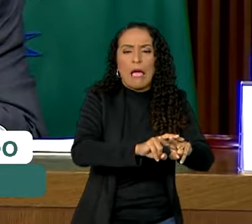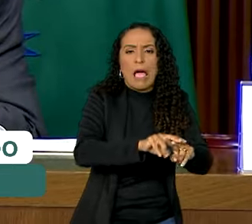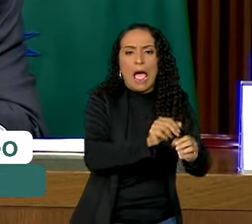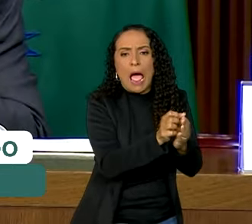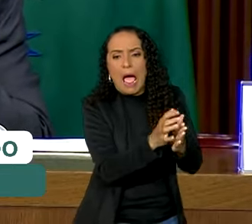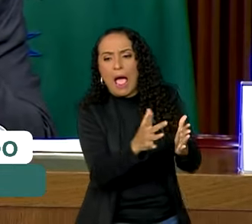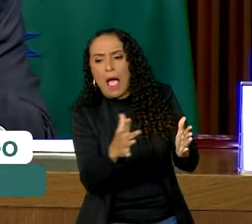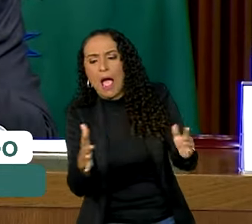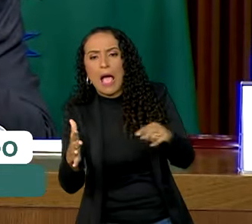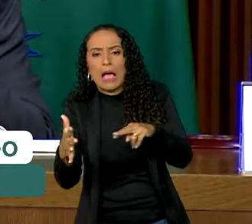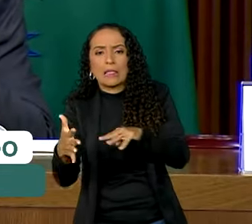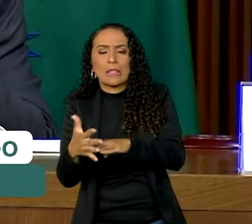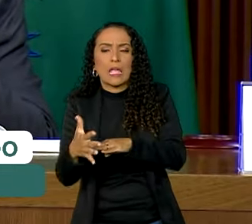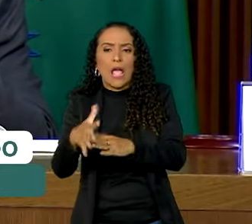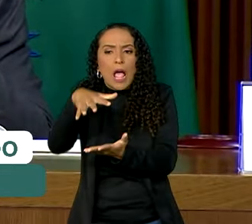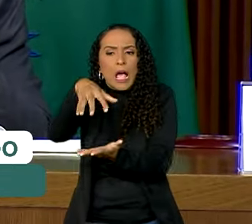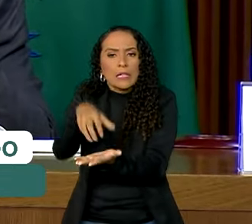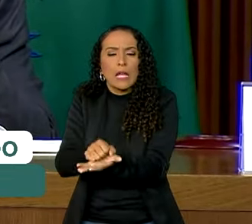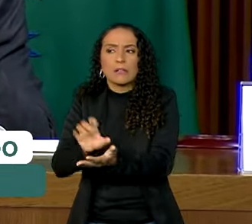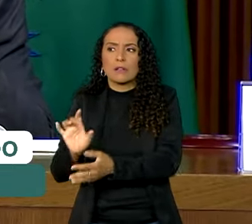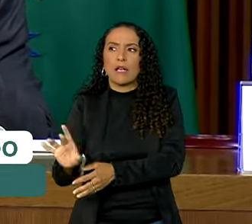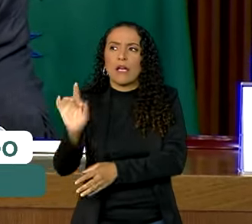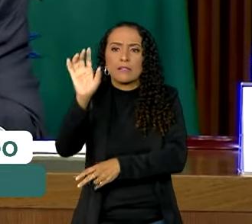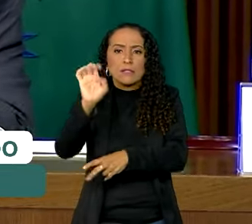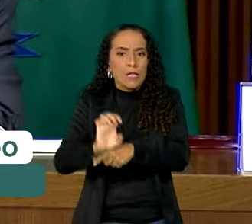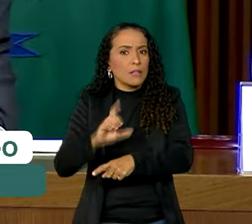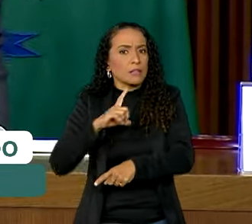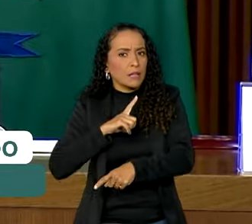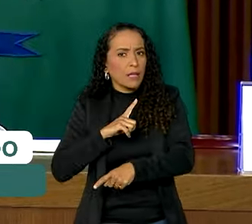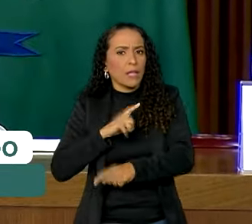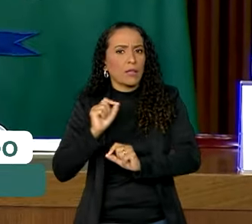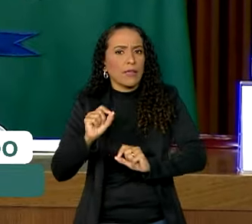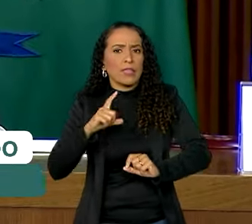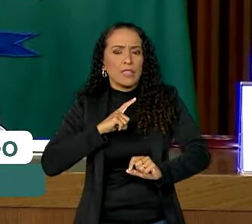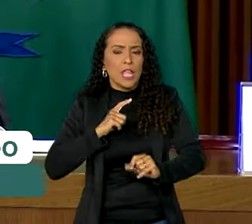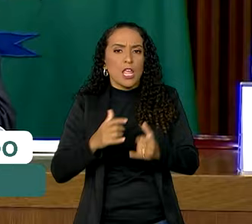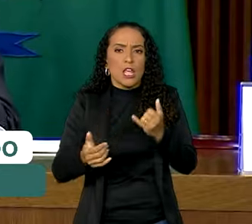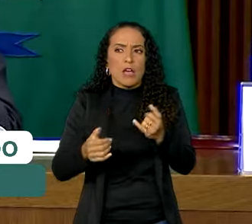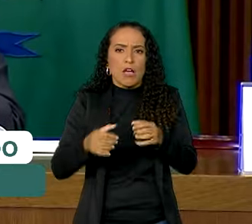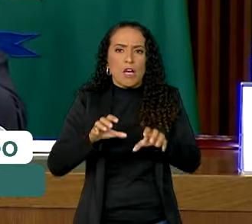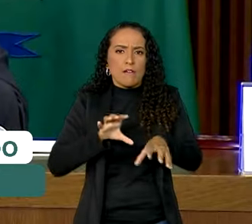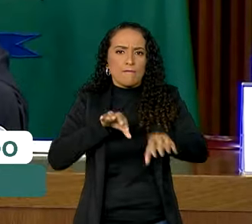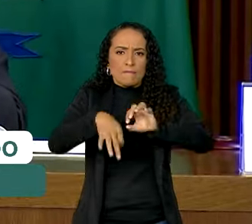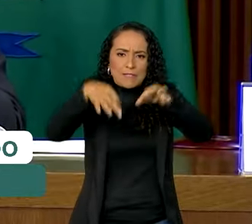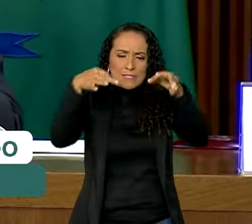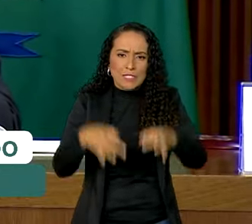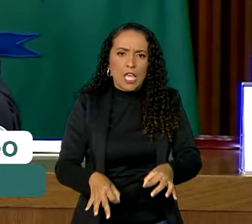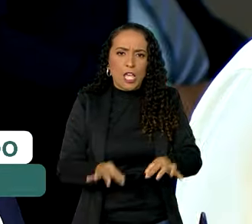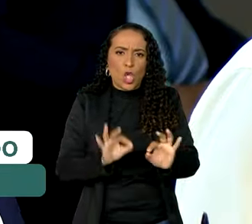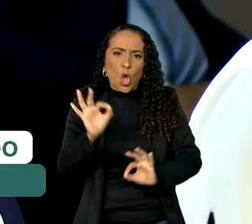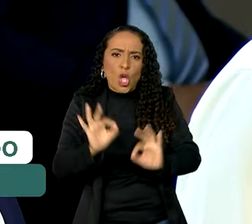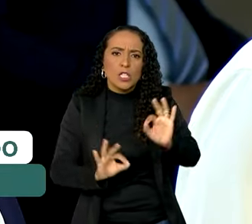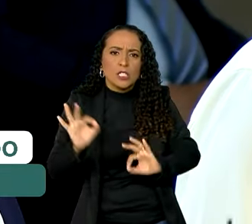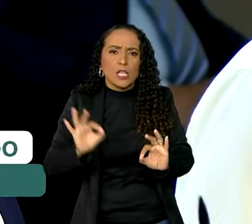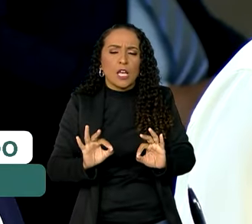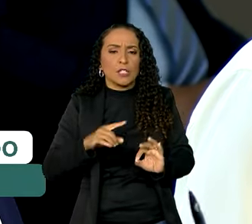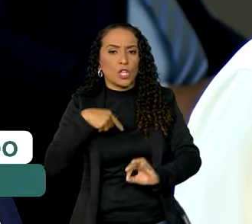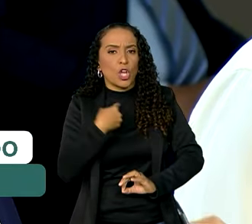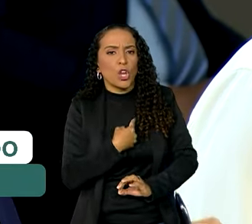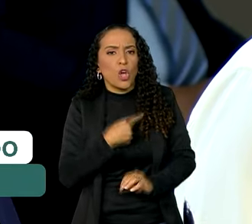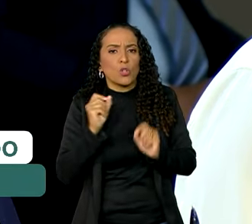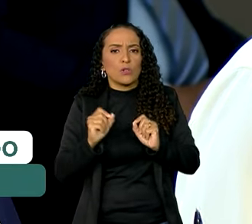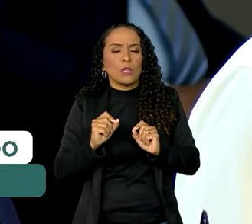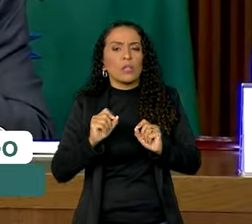o sistema do cadastro que cada estado tem, ou seja, é preciso que haja uma formação sistematizada, organizada, e nós